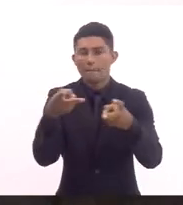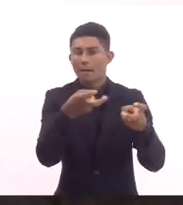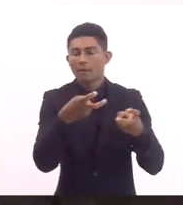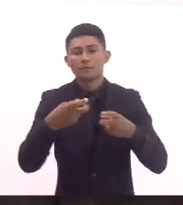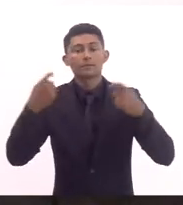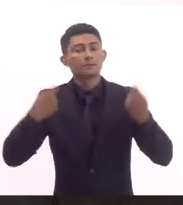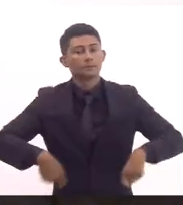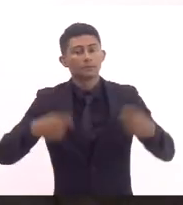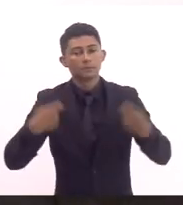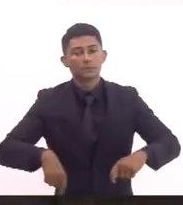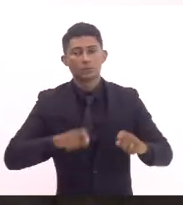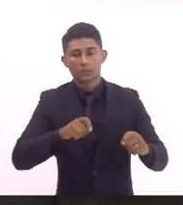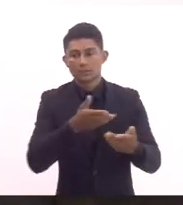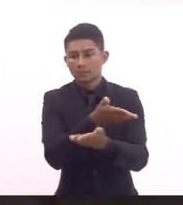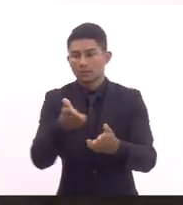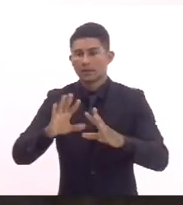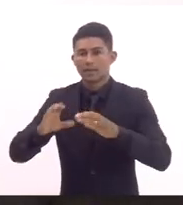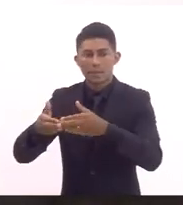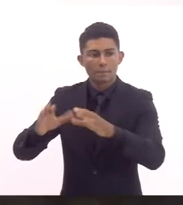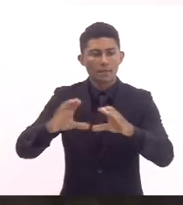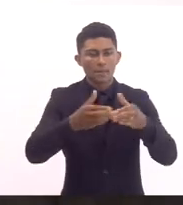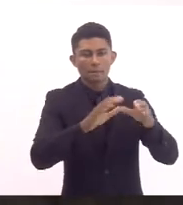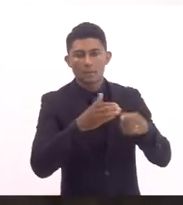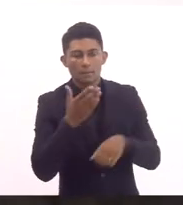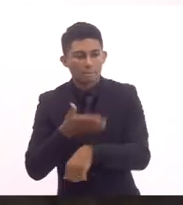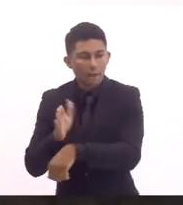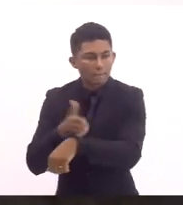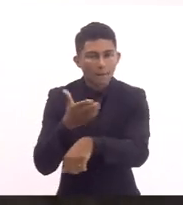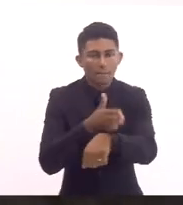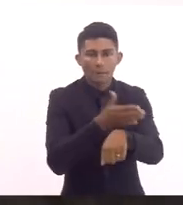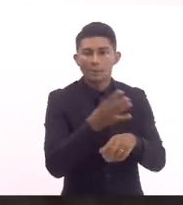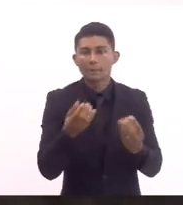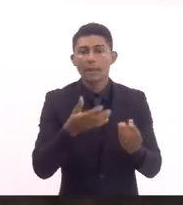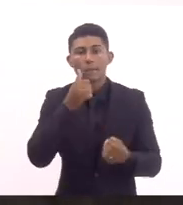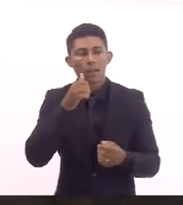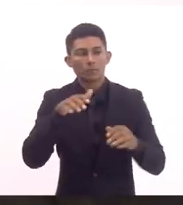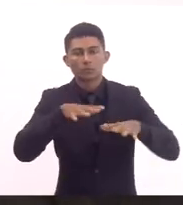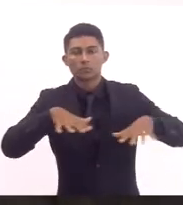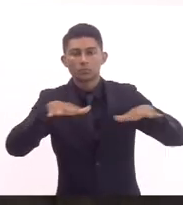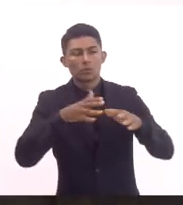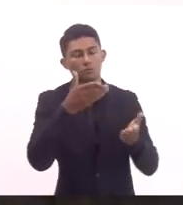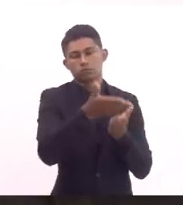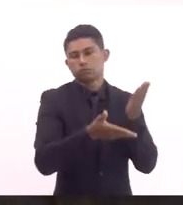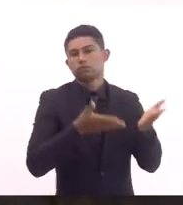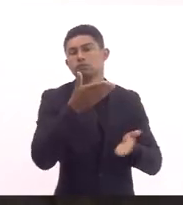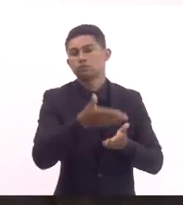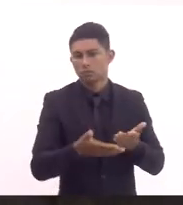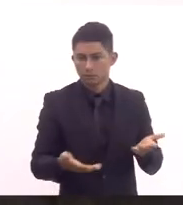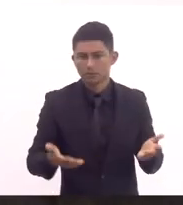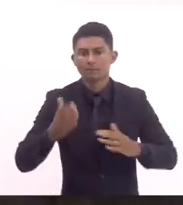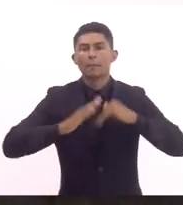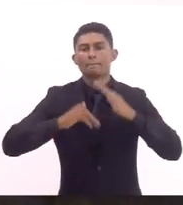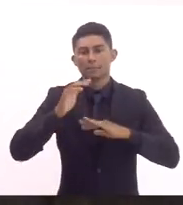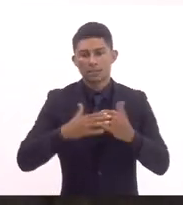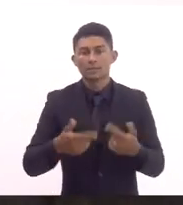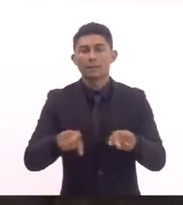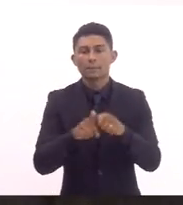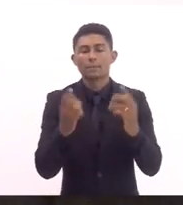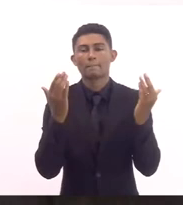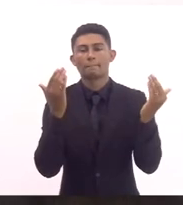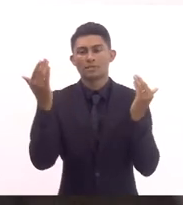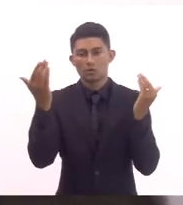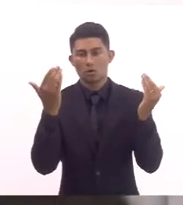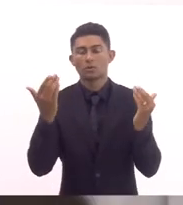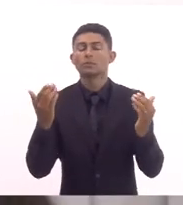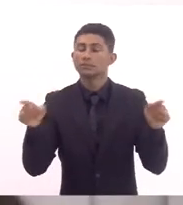precisa primeiro a qualificar as equipes para que elas também possam cuidar dessas mulheres é elas psicólogos também tanto no campo da